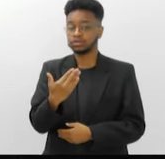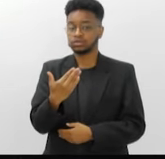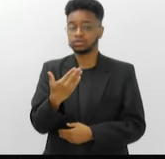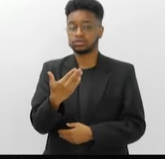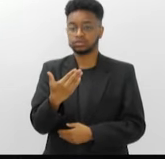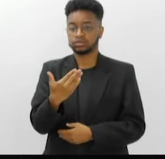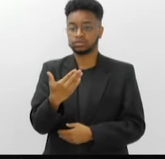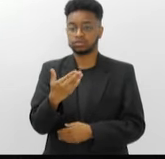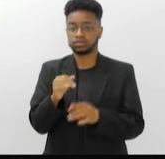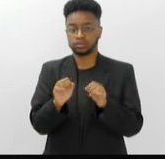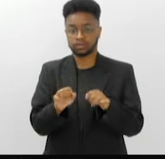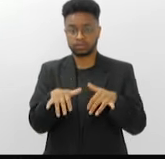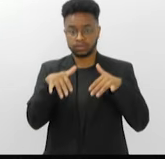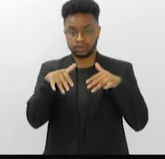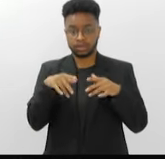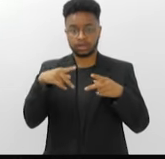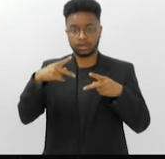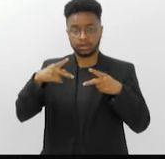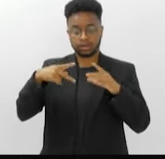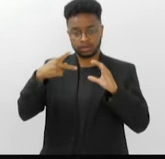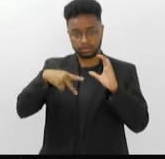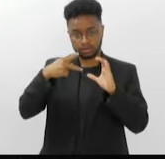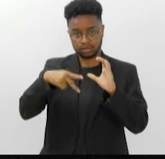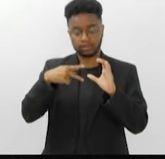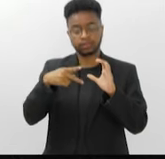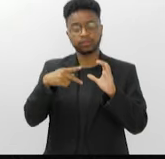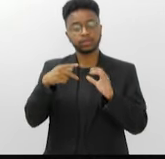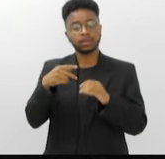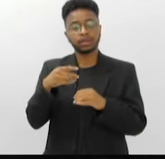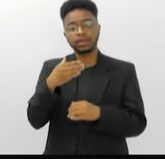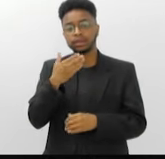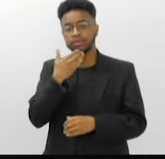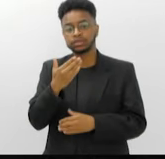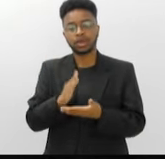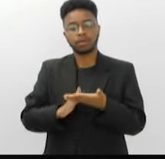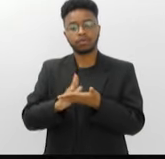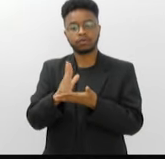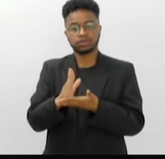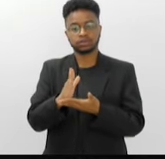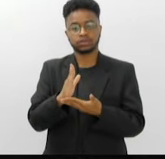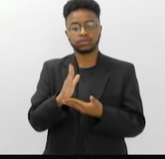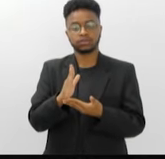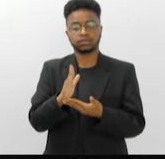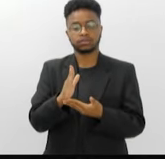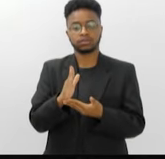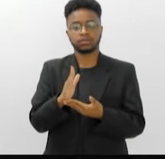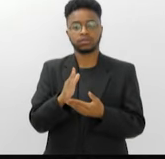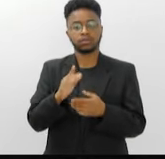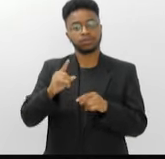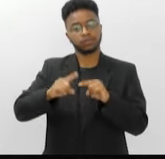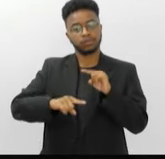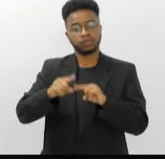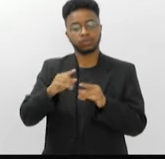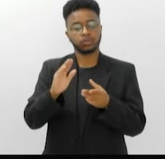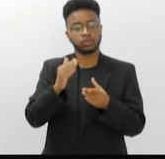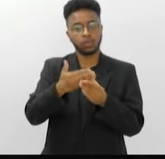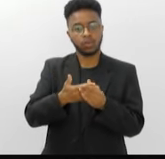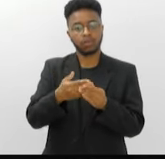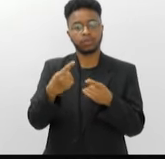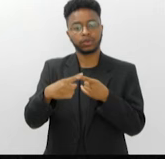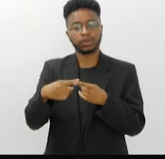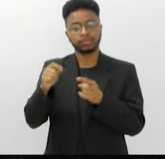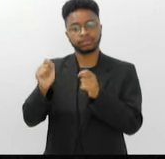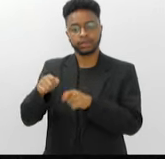própria plenário da Câmara uma aprovação desses requerimentos para que o município pudesse, pura e simplesmente, prestar